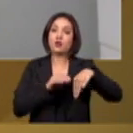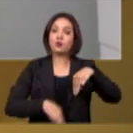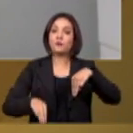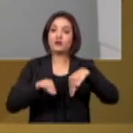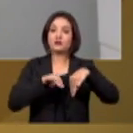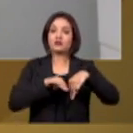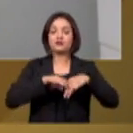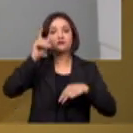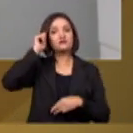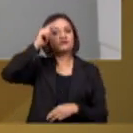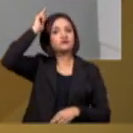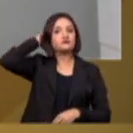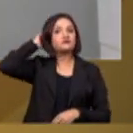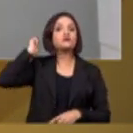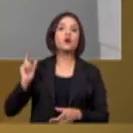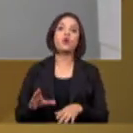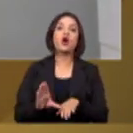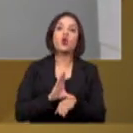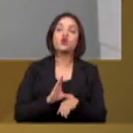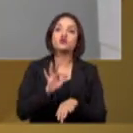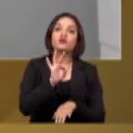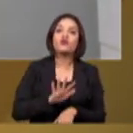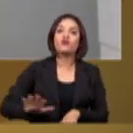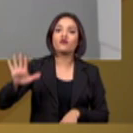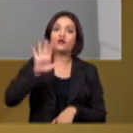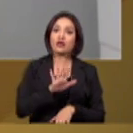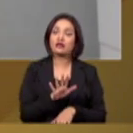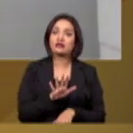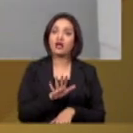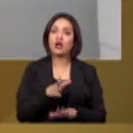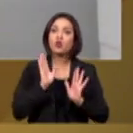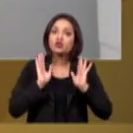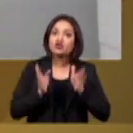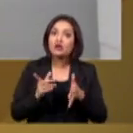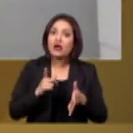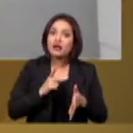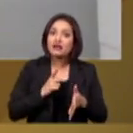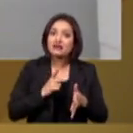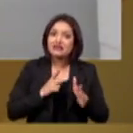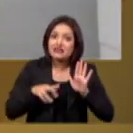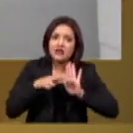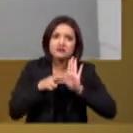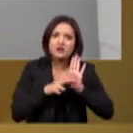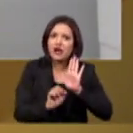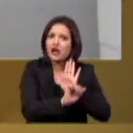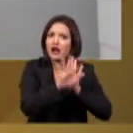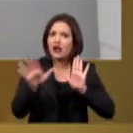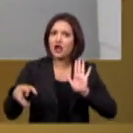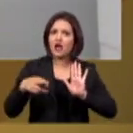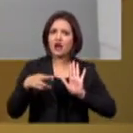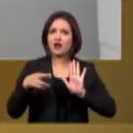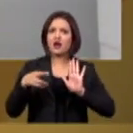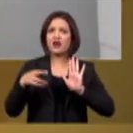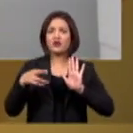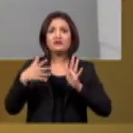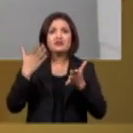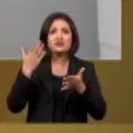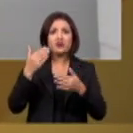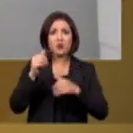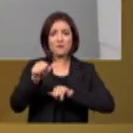a constituição federal de forma paradigmática no regime constitucional anterior